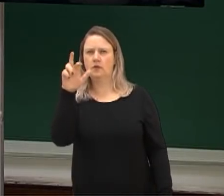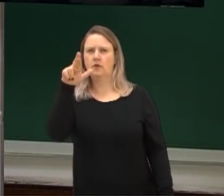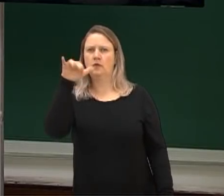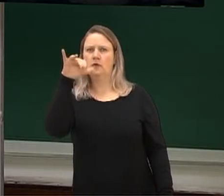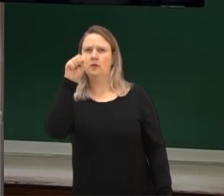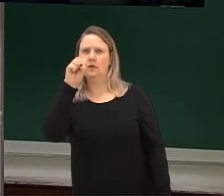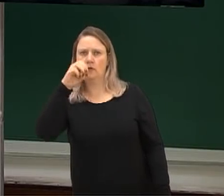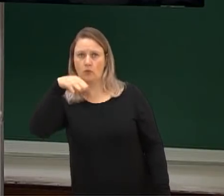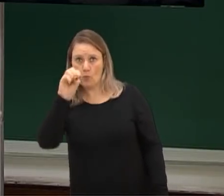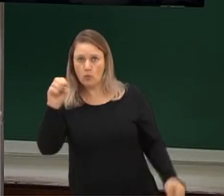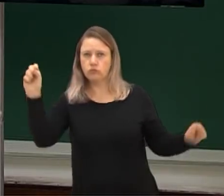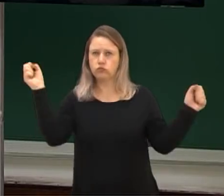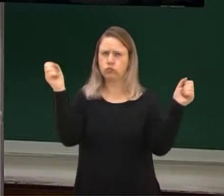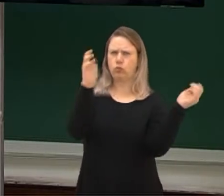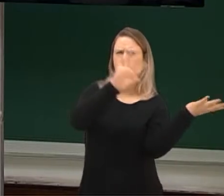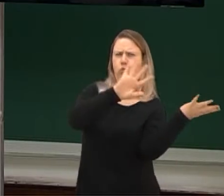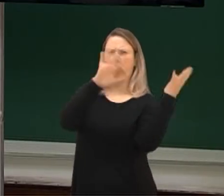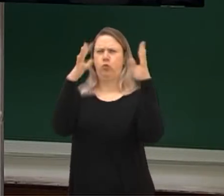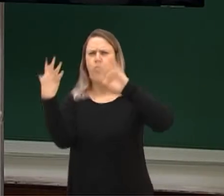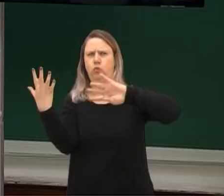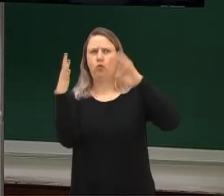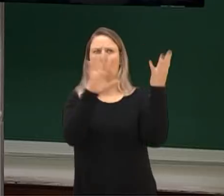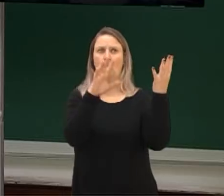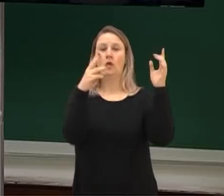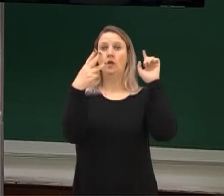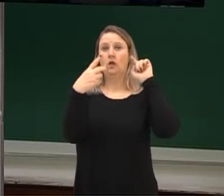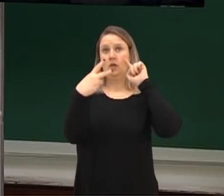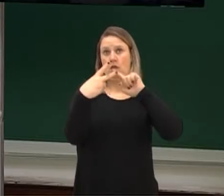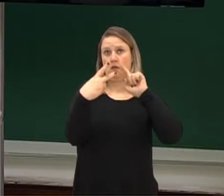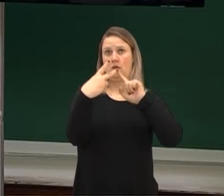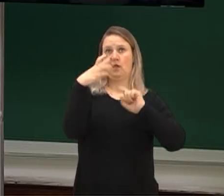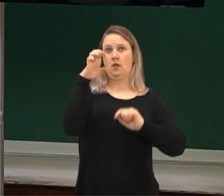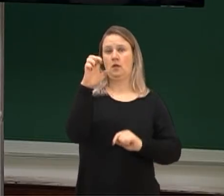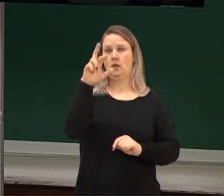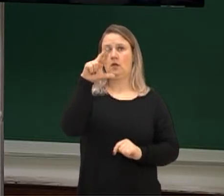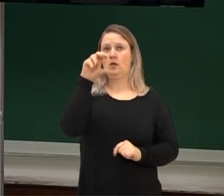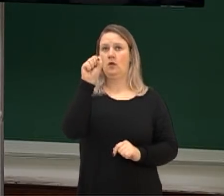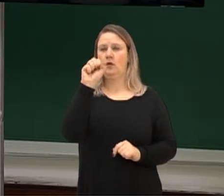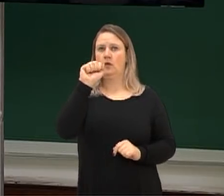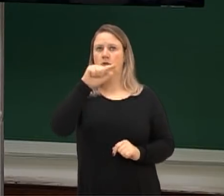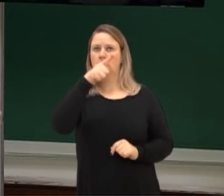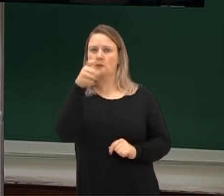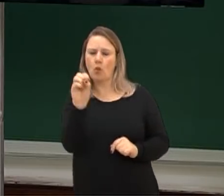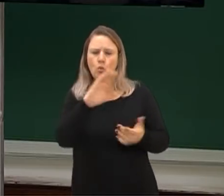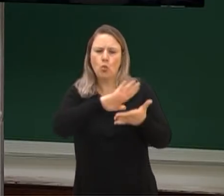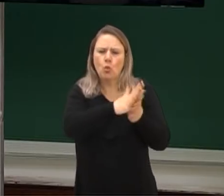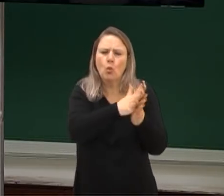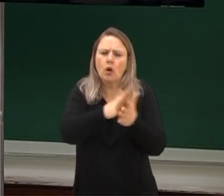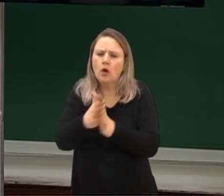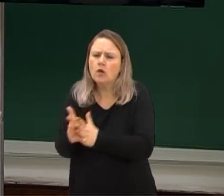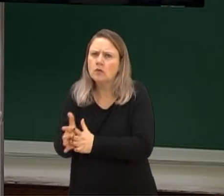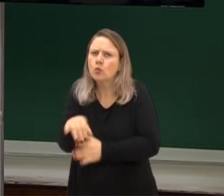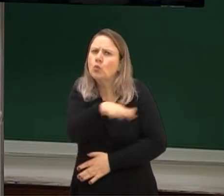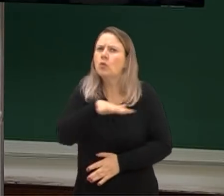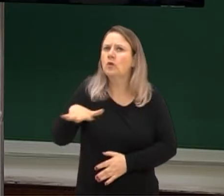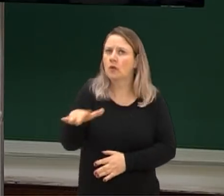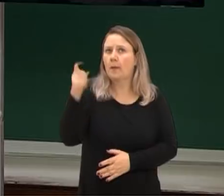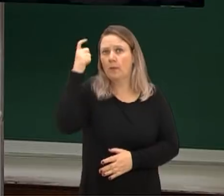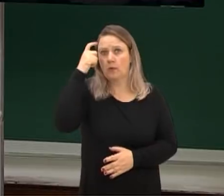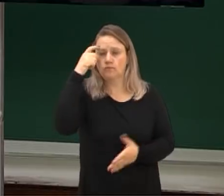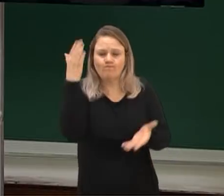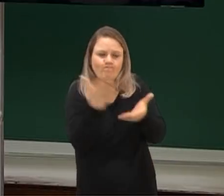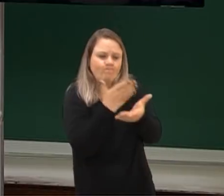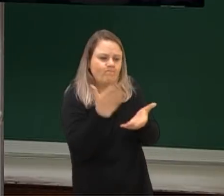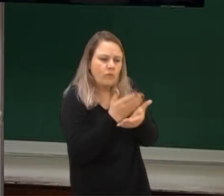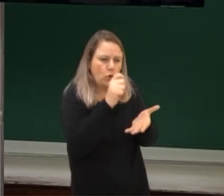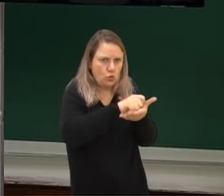Percebam que são conceitos e termos diferentes. Eles estão ligados, mas eles são termos diferentes. Pensa lá, registra no seu caderno